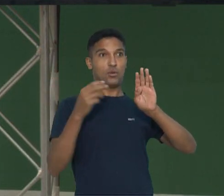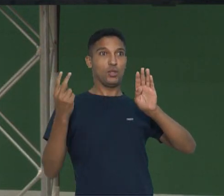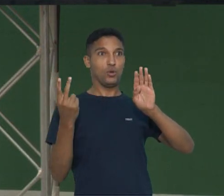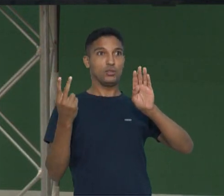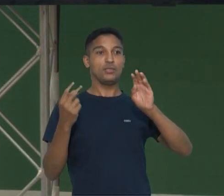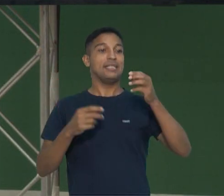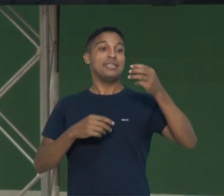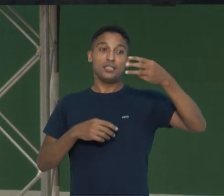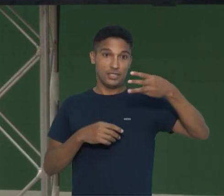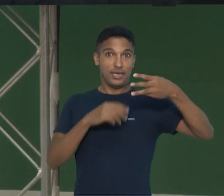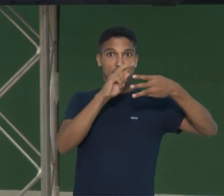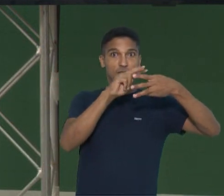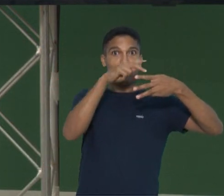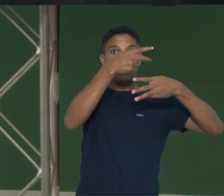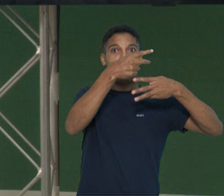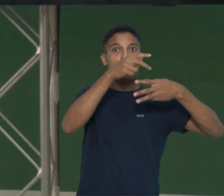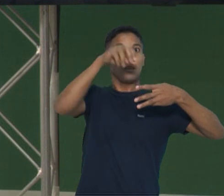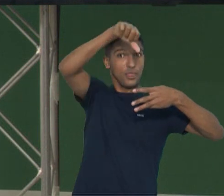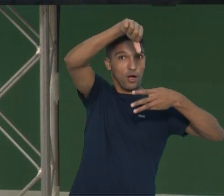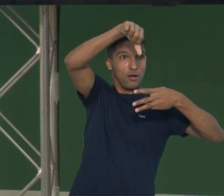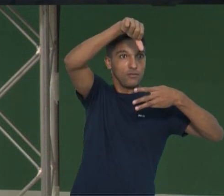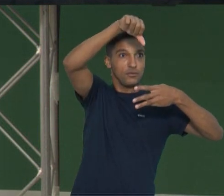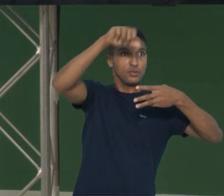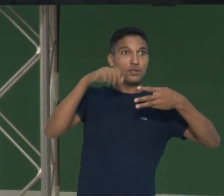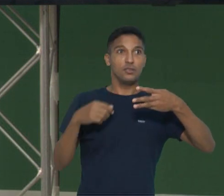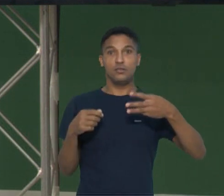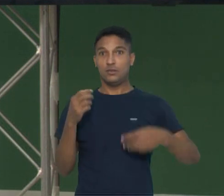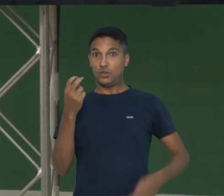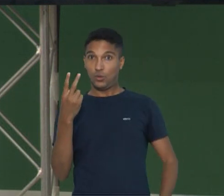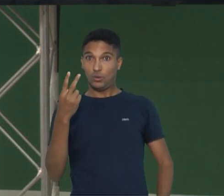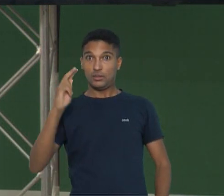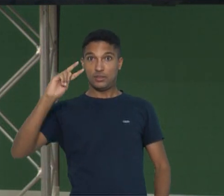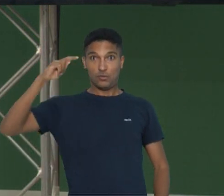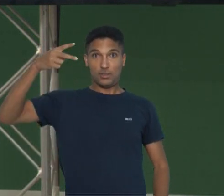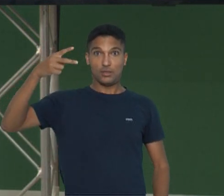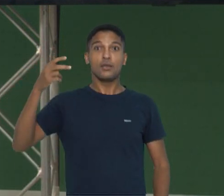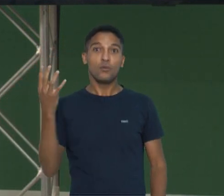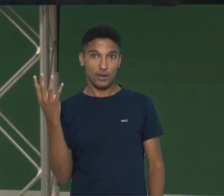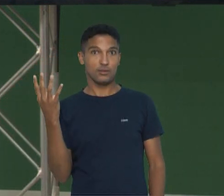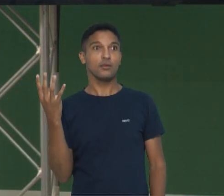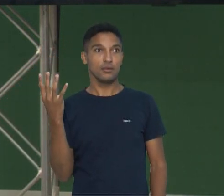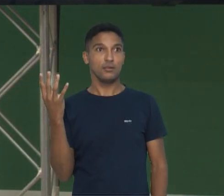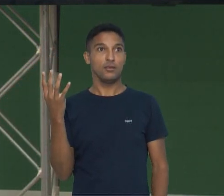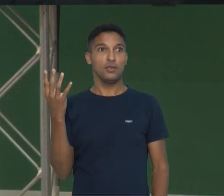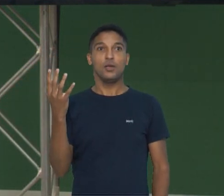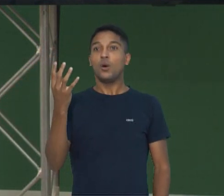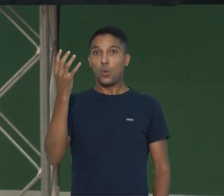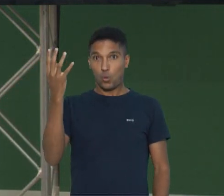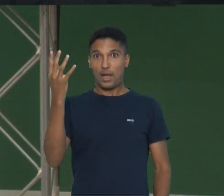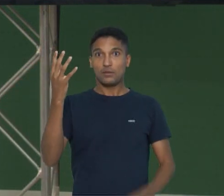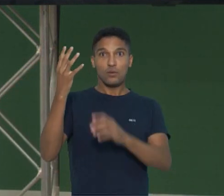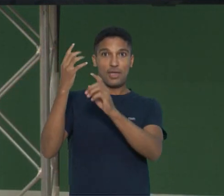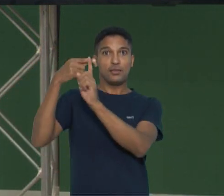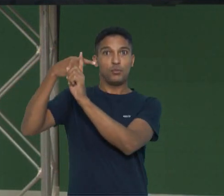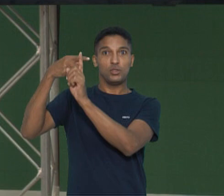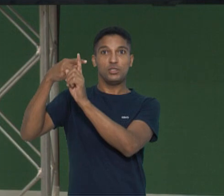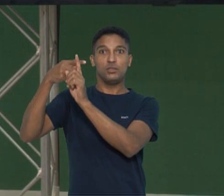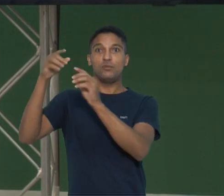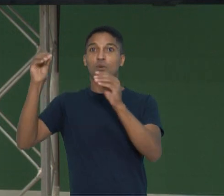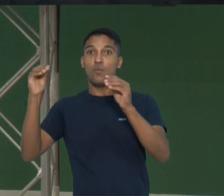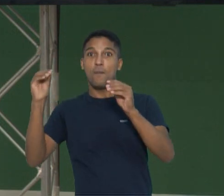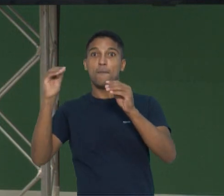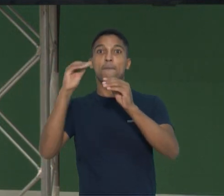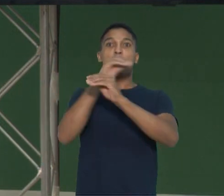3 ao quadrado é 9, 2 ao quadrado é 4. O 4 está somando, eu vou passar